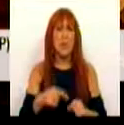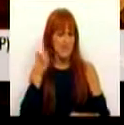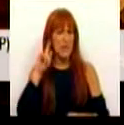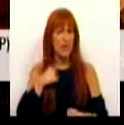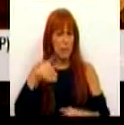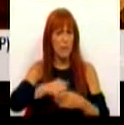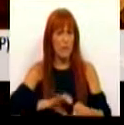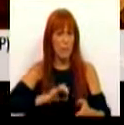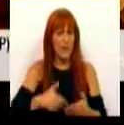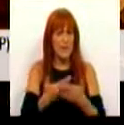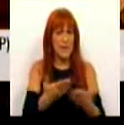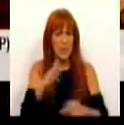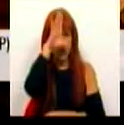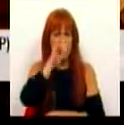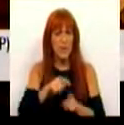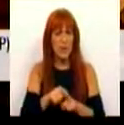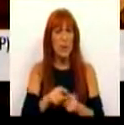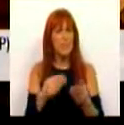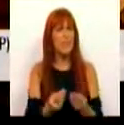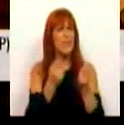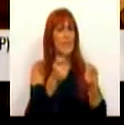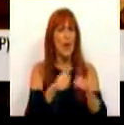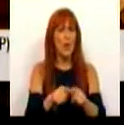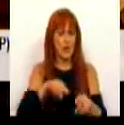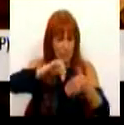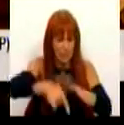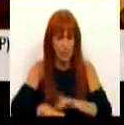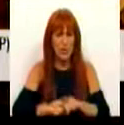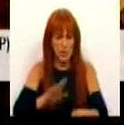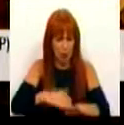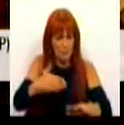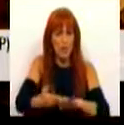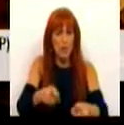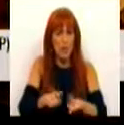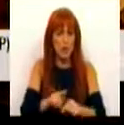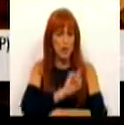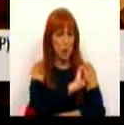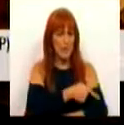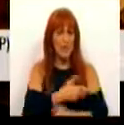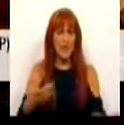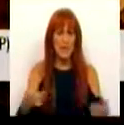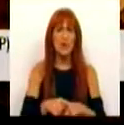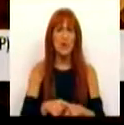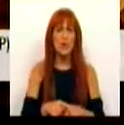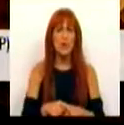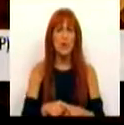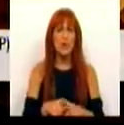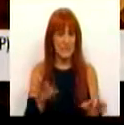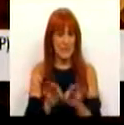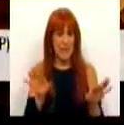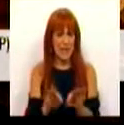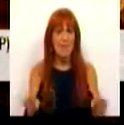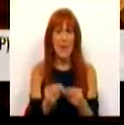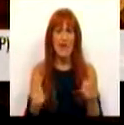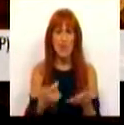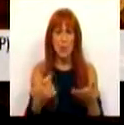merecedores do voto de confiança que o Governo lhes concede com este aprofundamento e reforço das competências e dos correspondentes